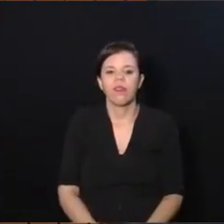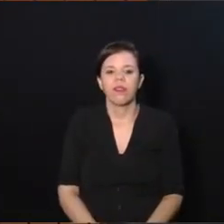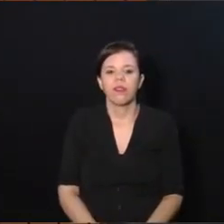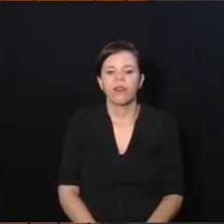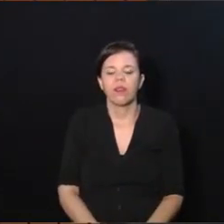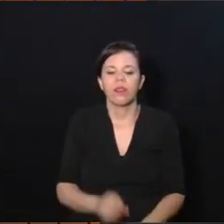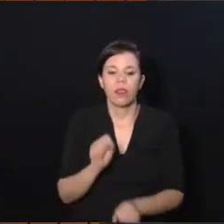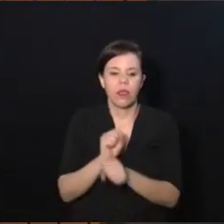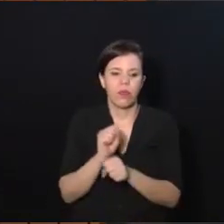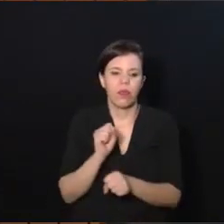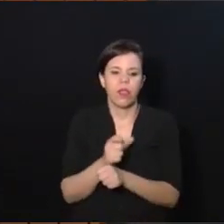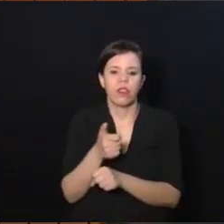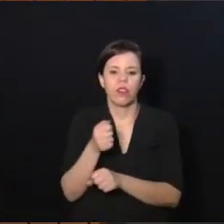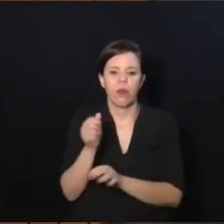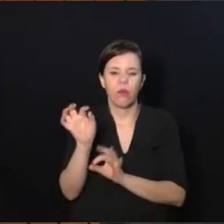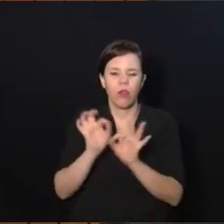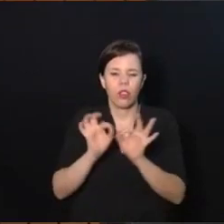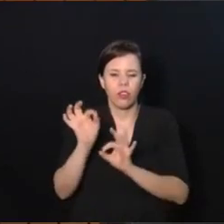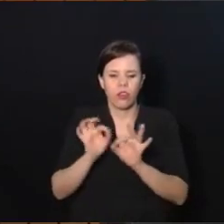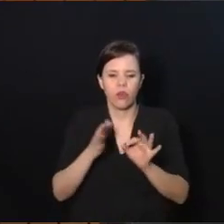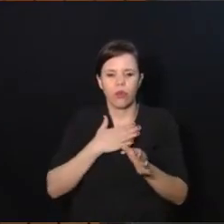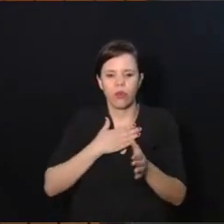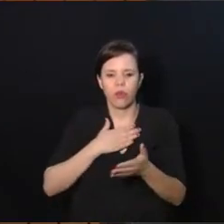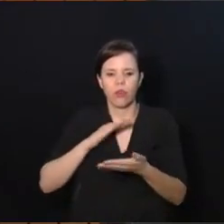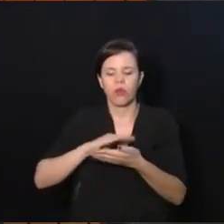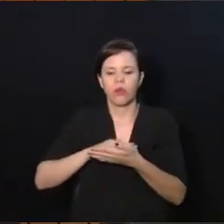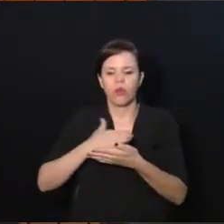Pera só um pouquinho que eu vou ajustar o meu aqui do meu computador.